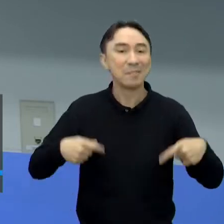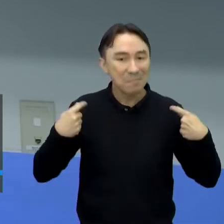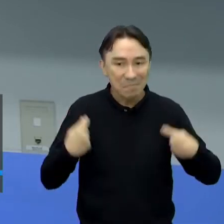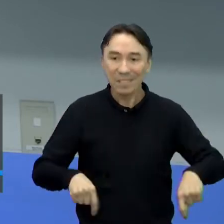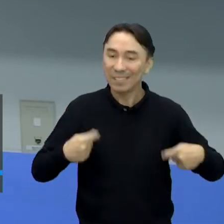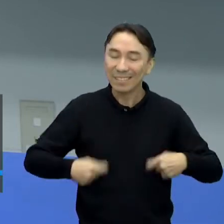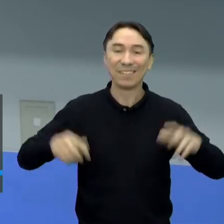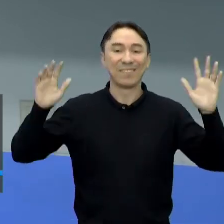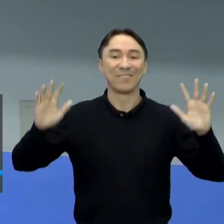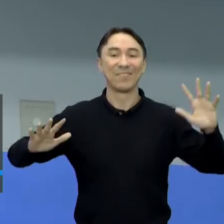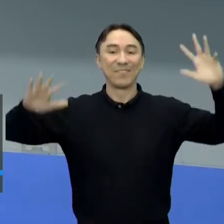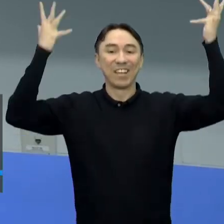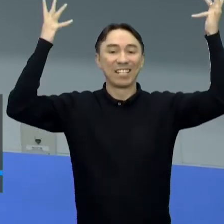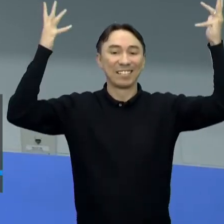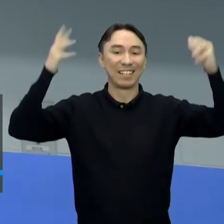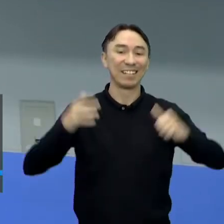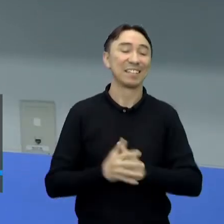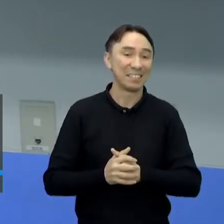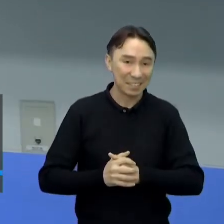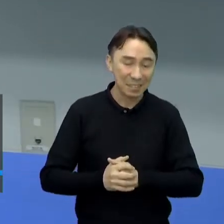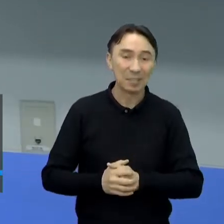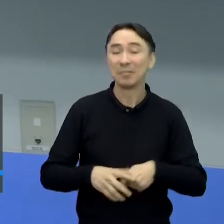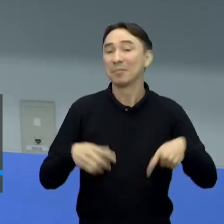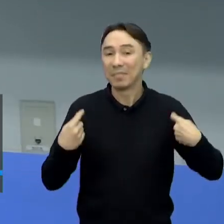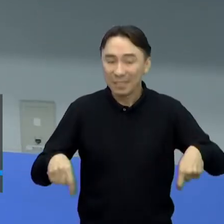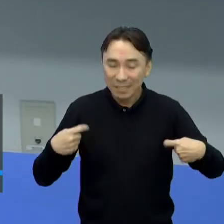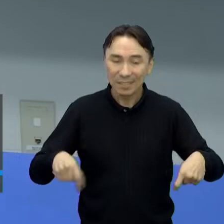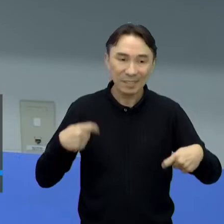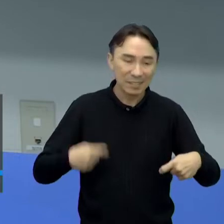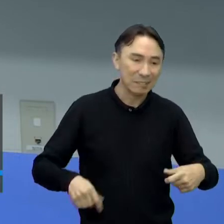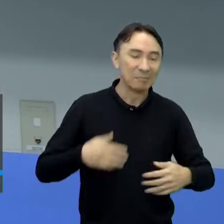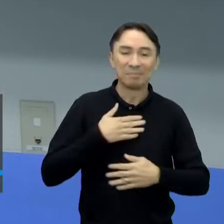comemoração, de um tempo de diversão,